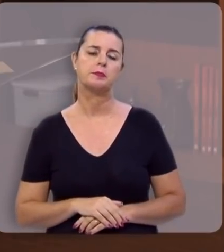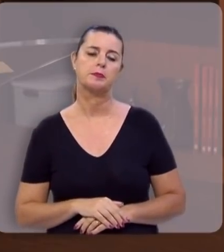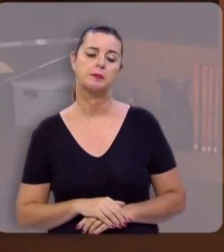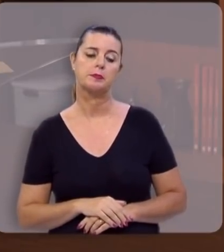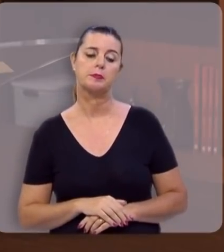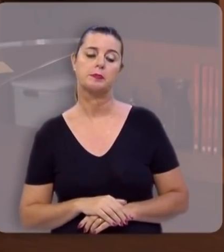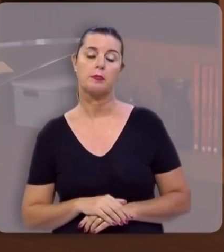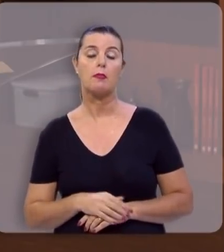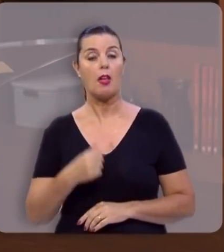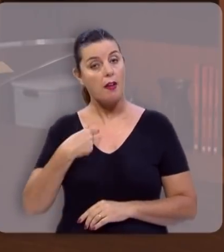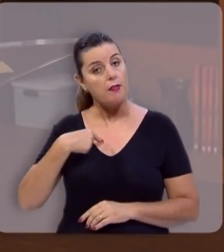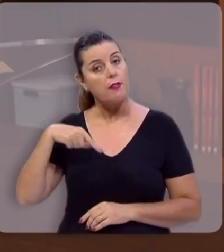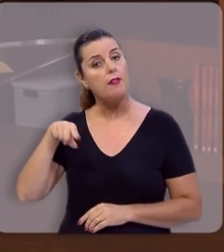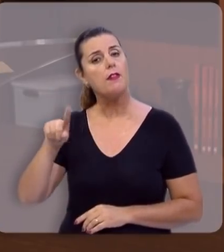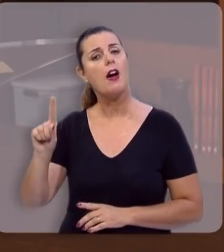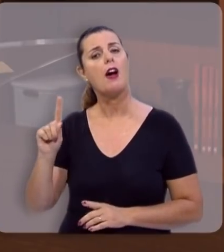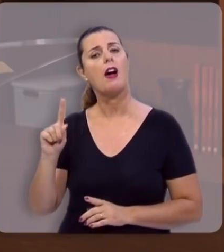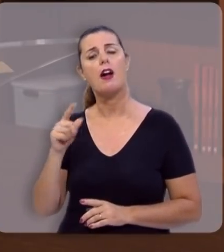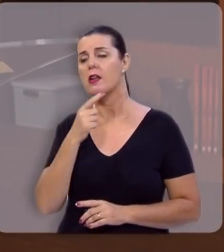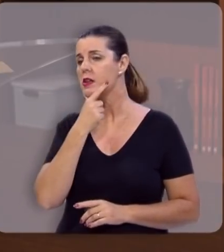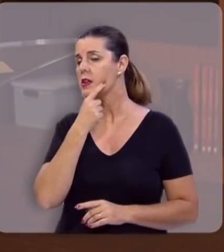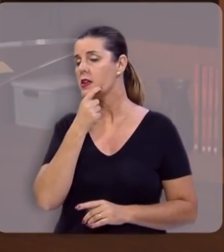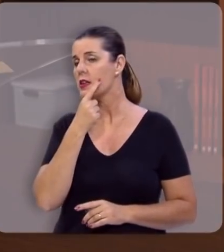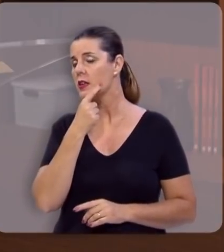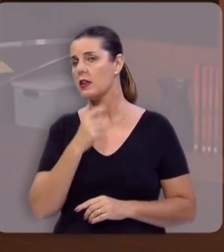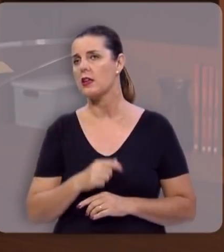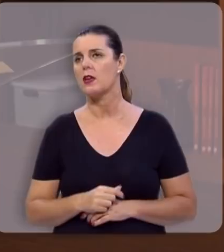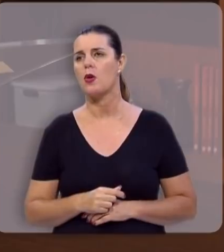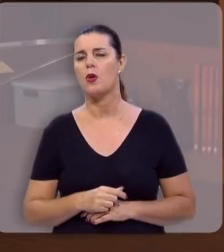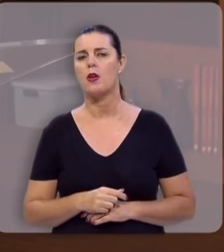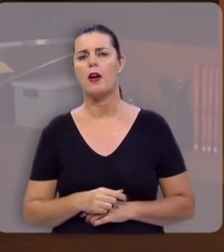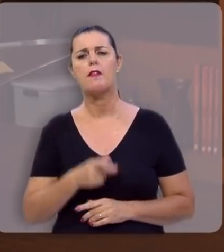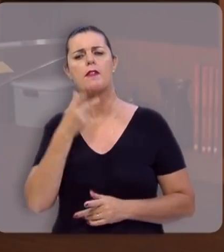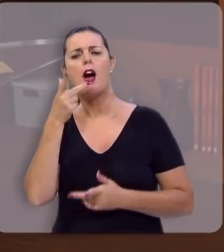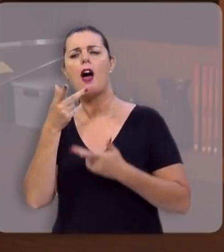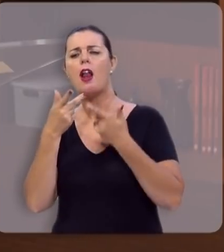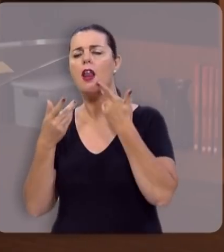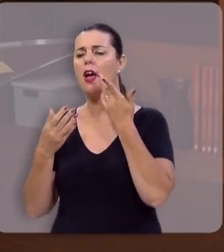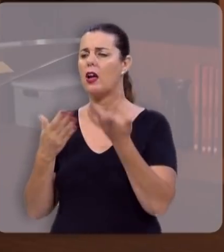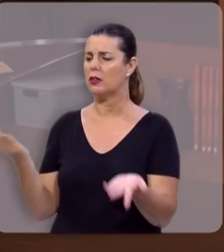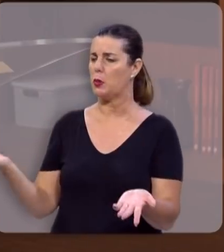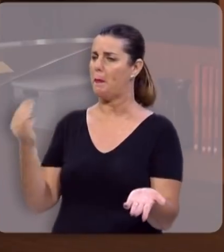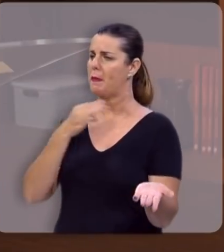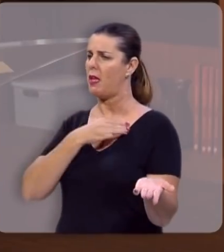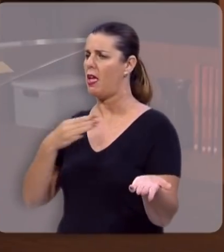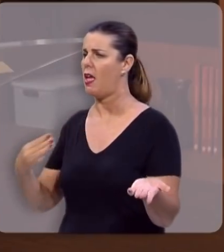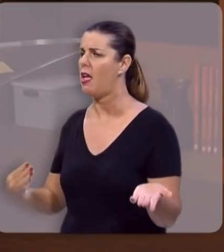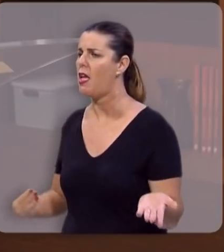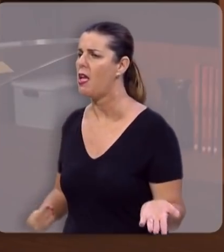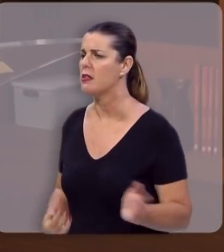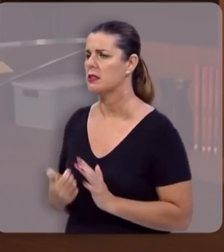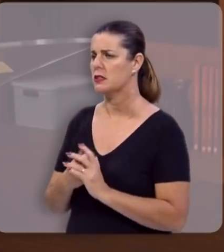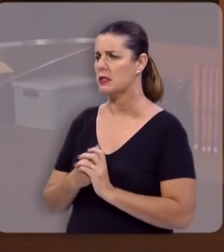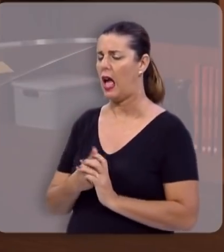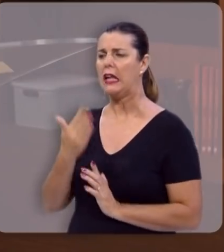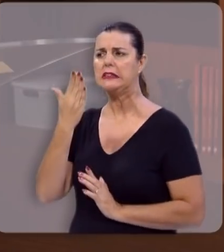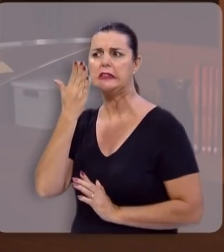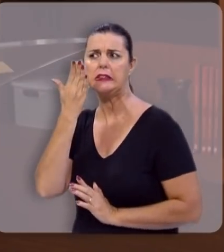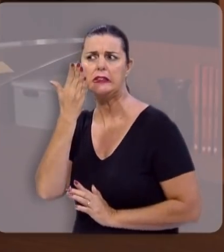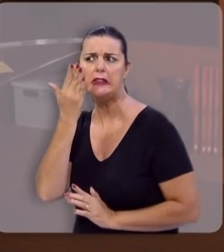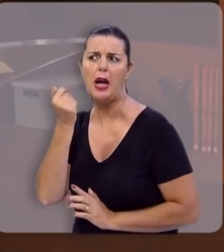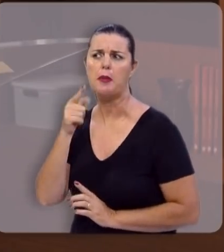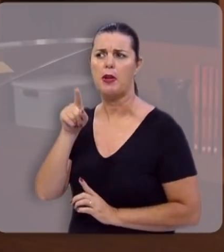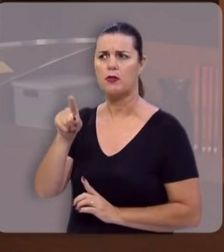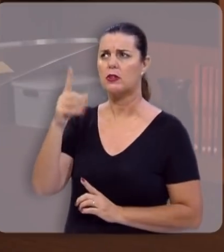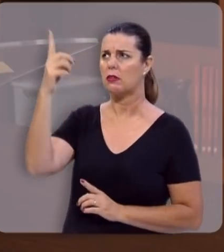E ele vai rasgando elogios a Jesus, dizendo: mestre, sabemos que és vindo da parte